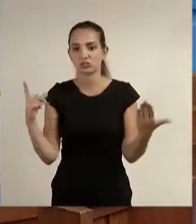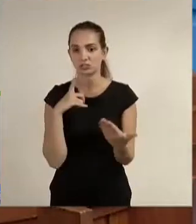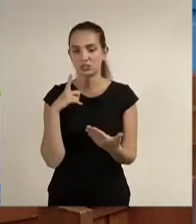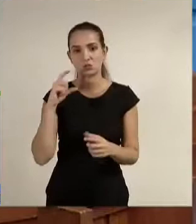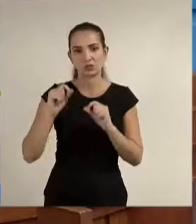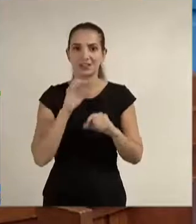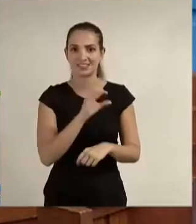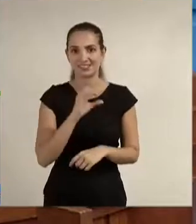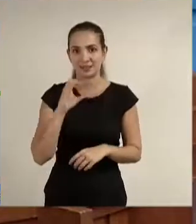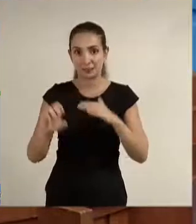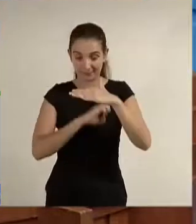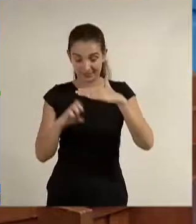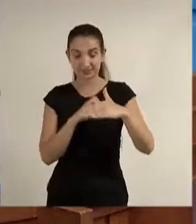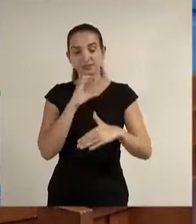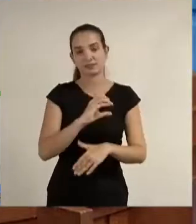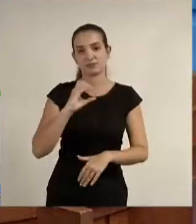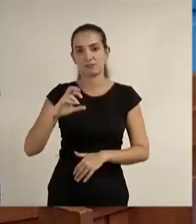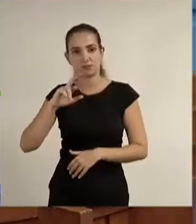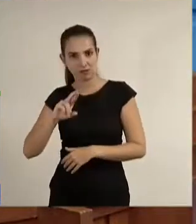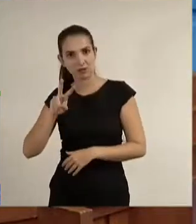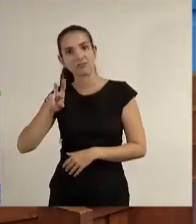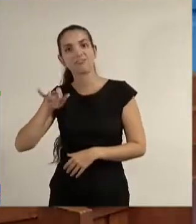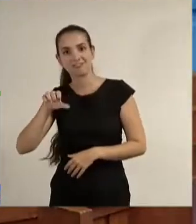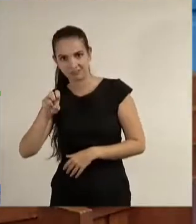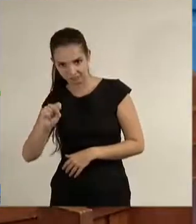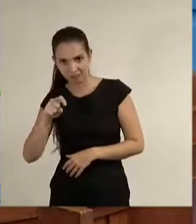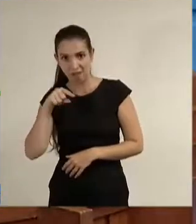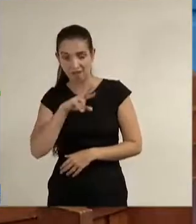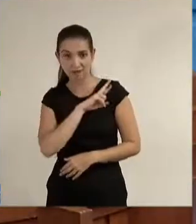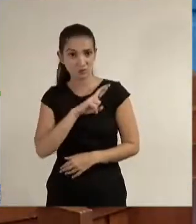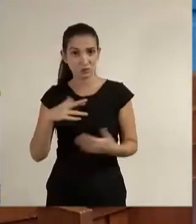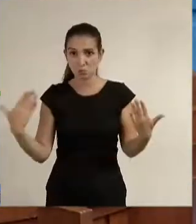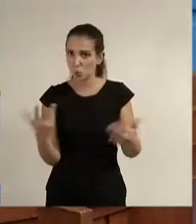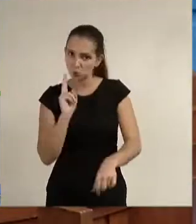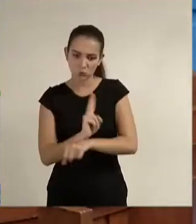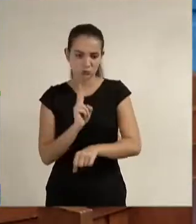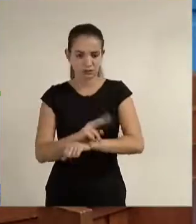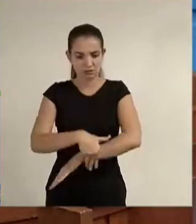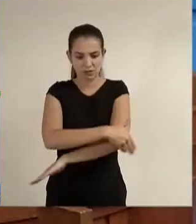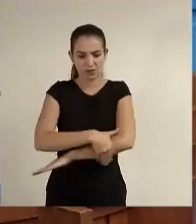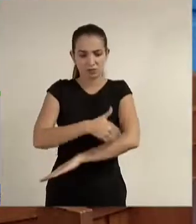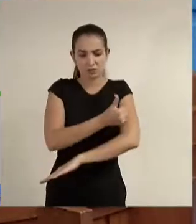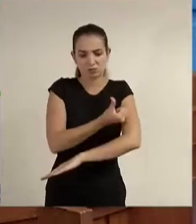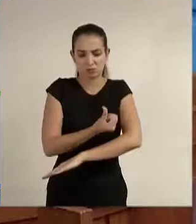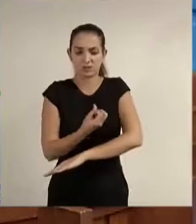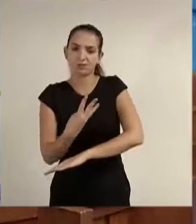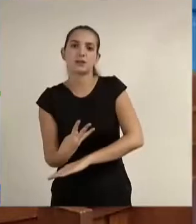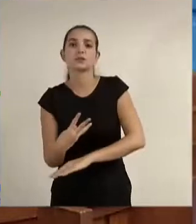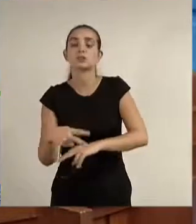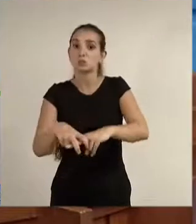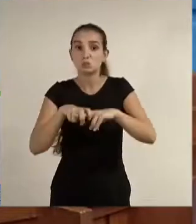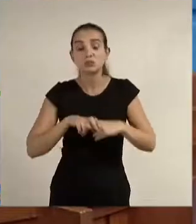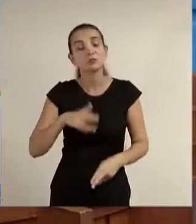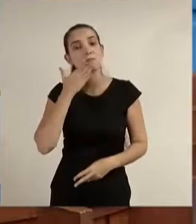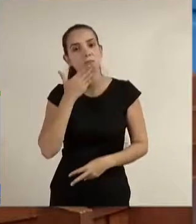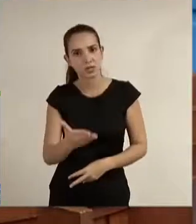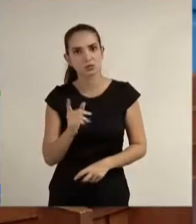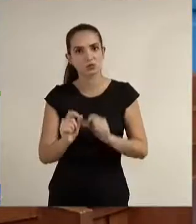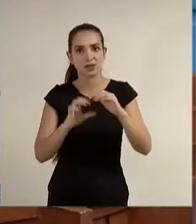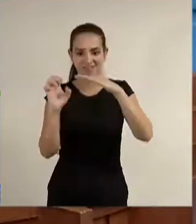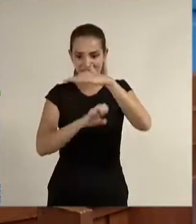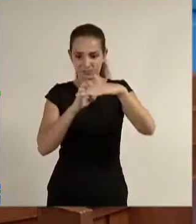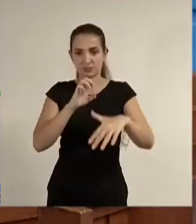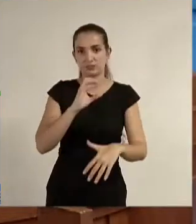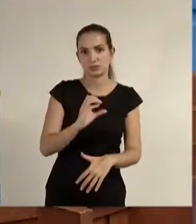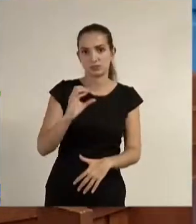BR-163, e que tem no projeto de concessão a previsão de que ela faça essa intervenção viária naquele local.